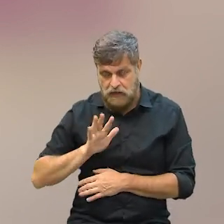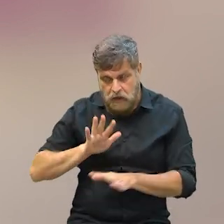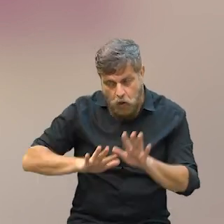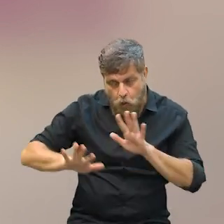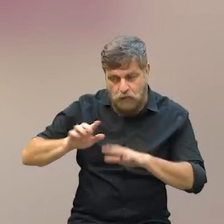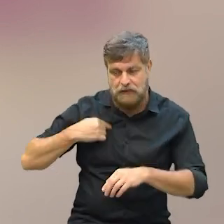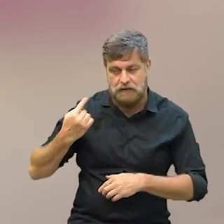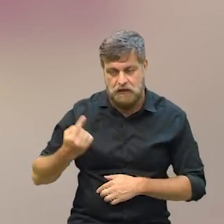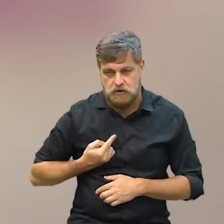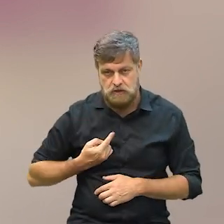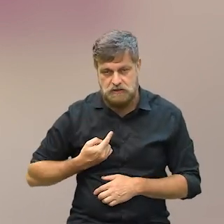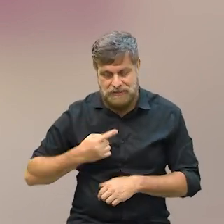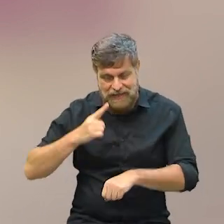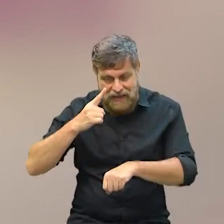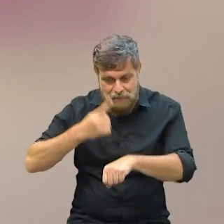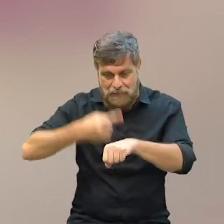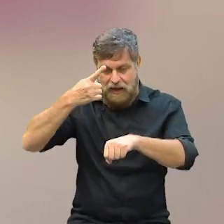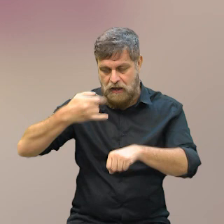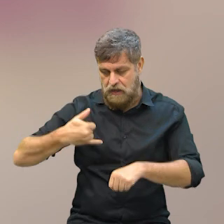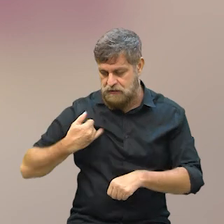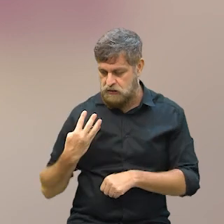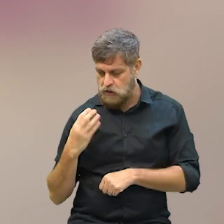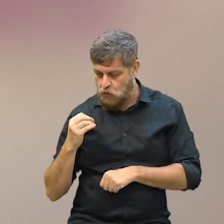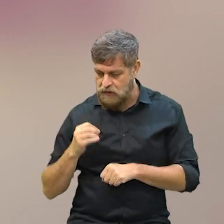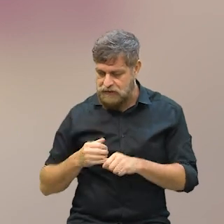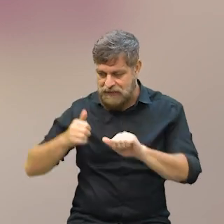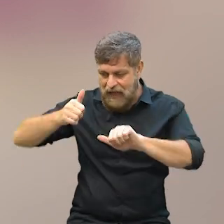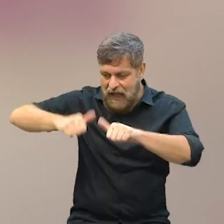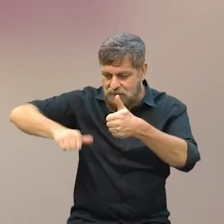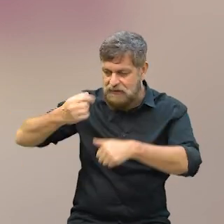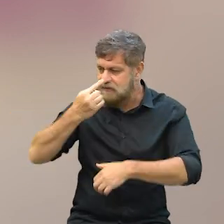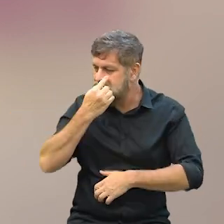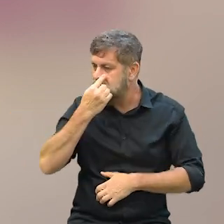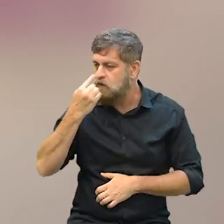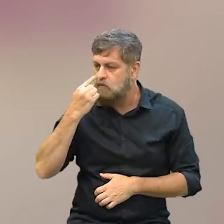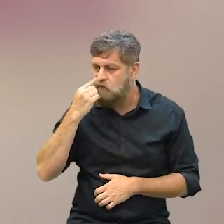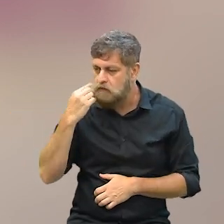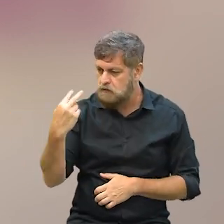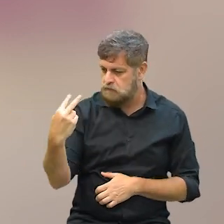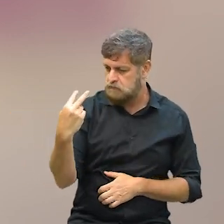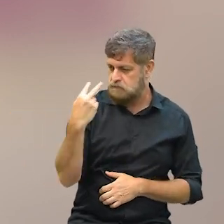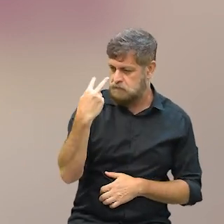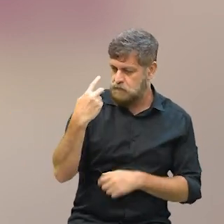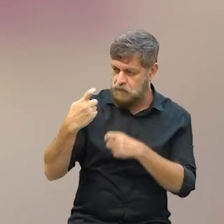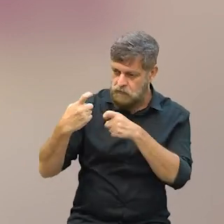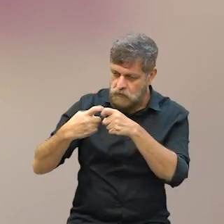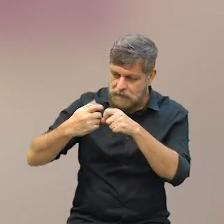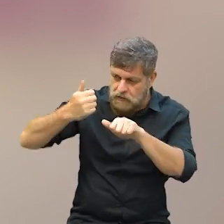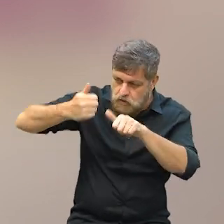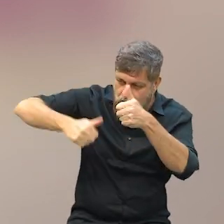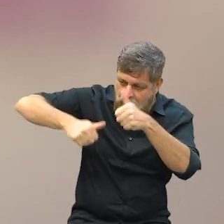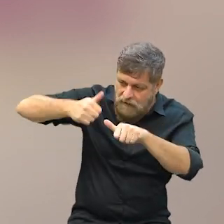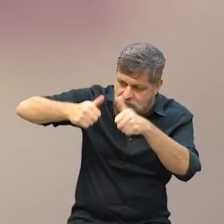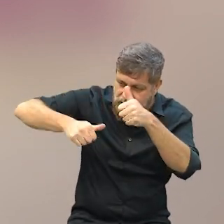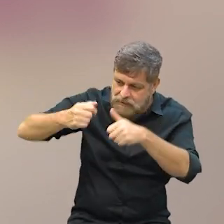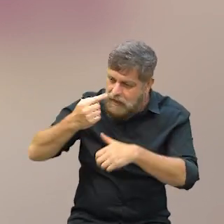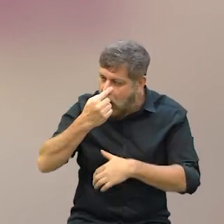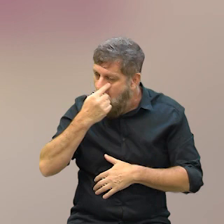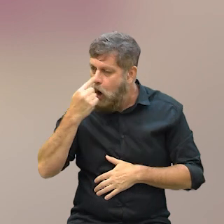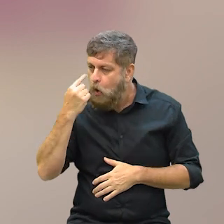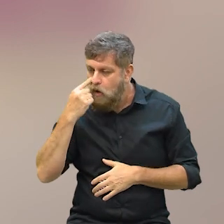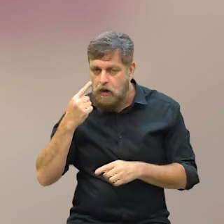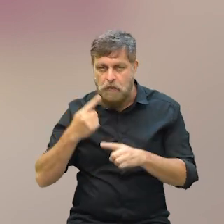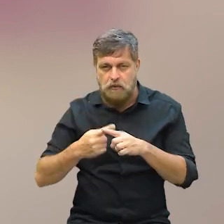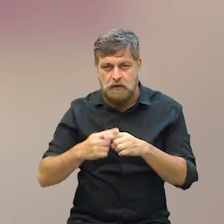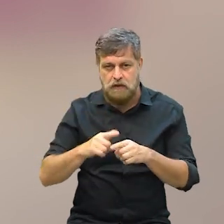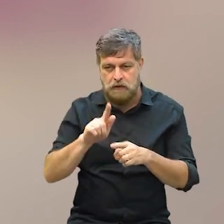que a gente fala, a partir de 40 anos, é importante fazer uma avaliação regular, né, dos olhos,